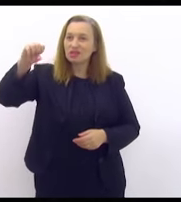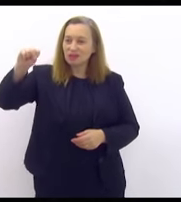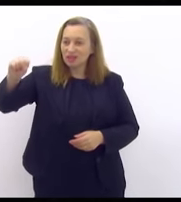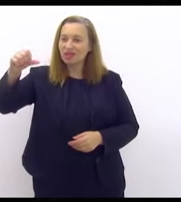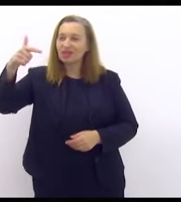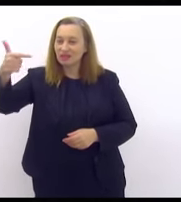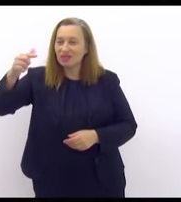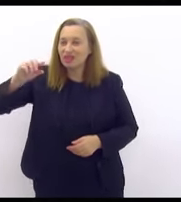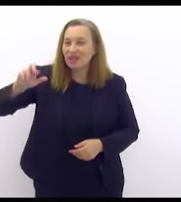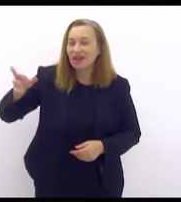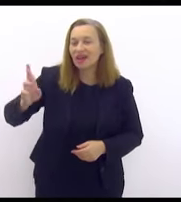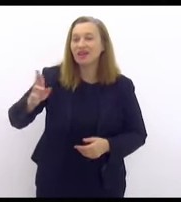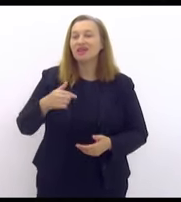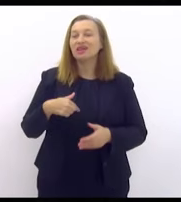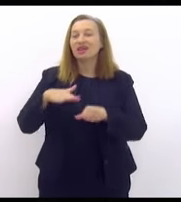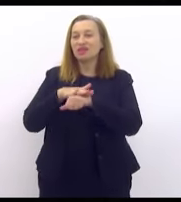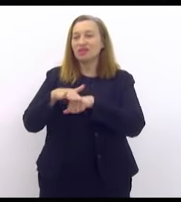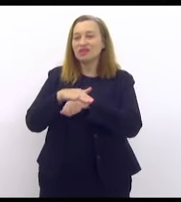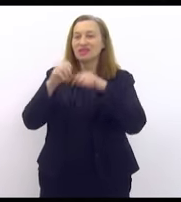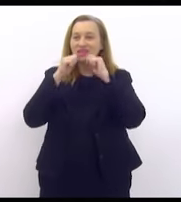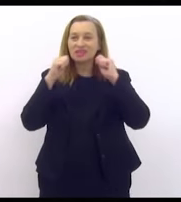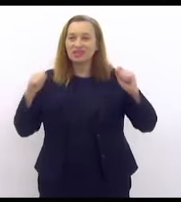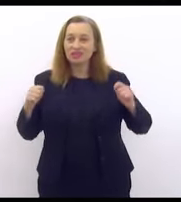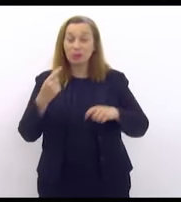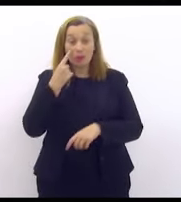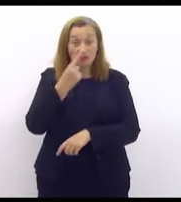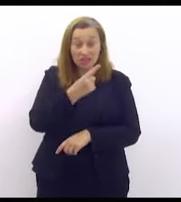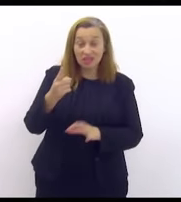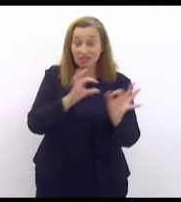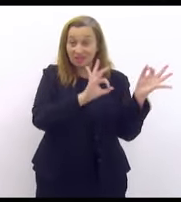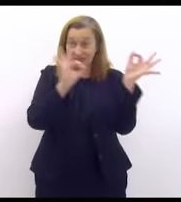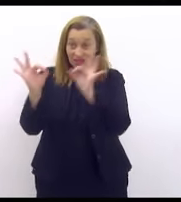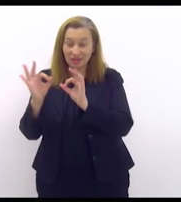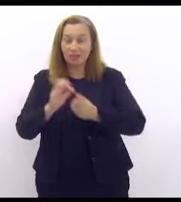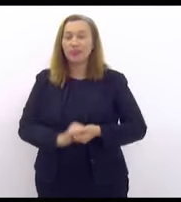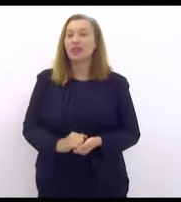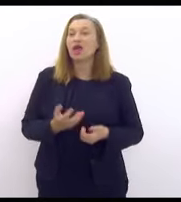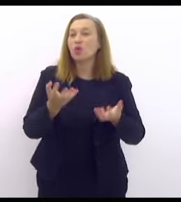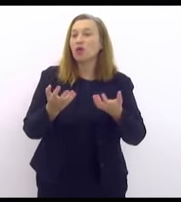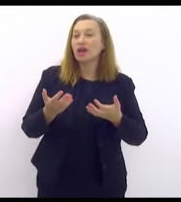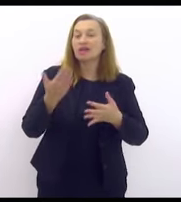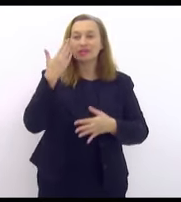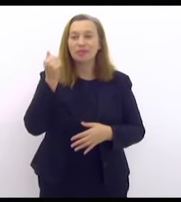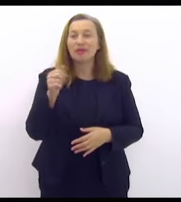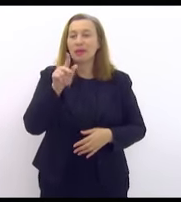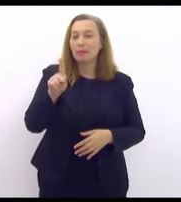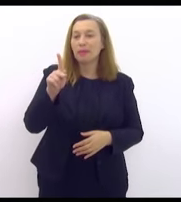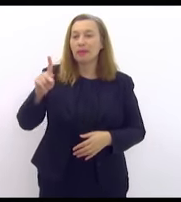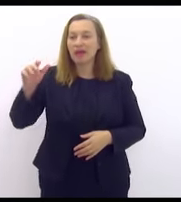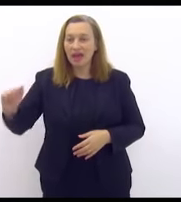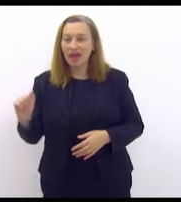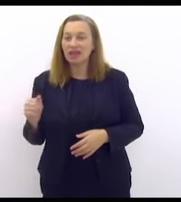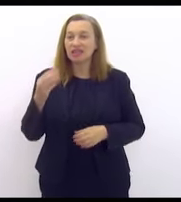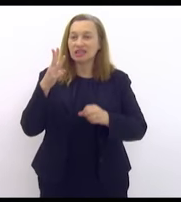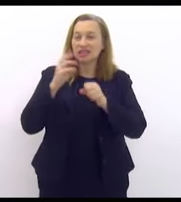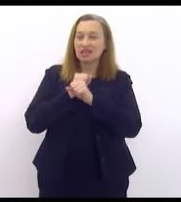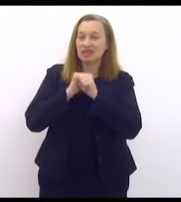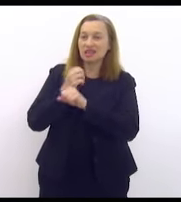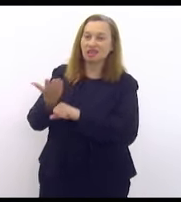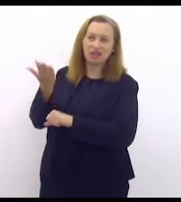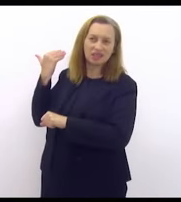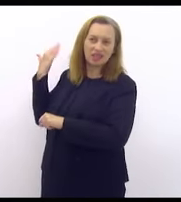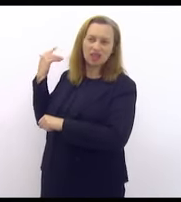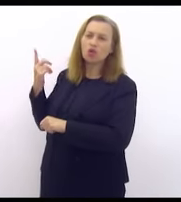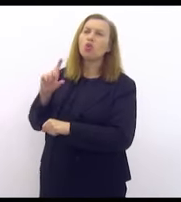Inclusive, eu estava conversando com a minha assessoria, para você que está nos assistindo, eu quero saber se o PPA de 3 anos atrás, o que, que foi cumprido